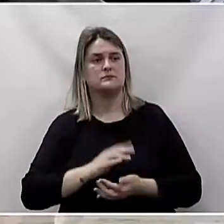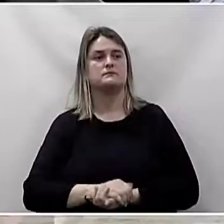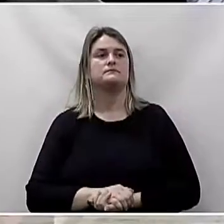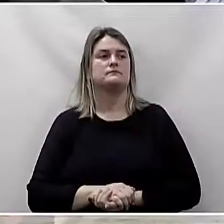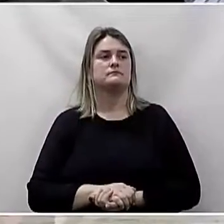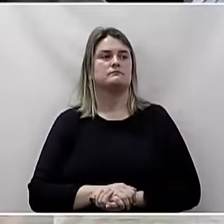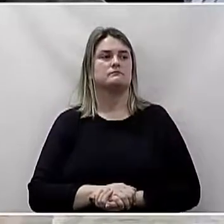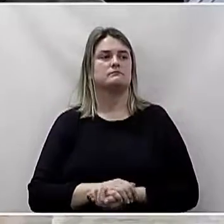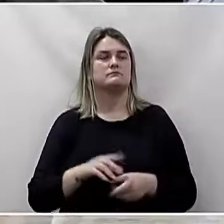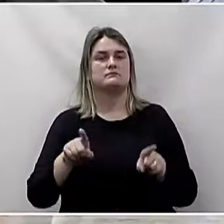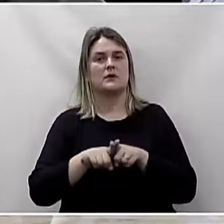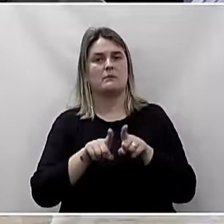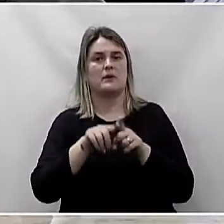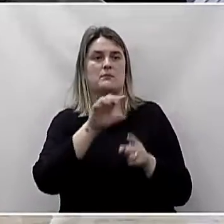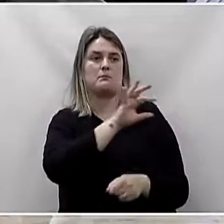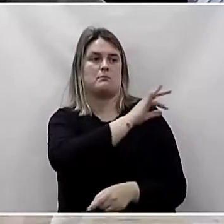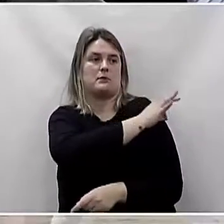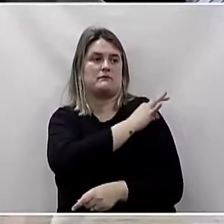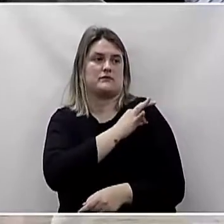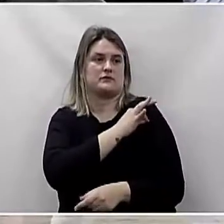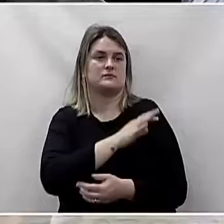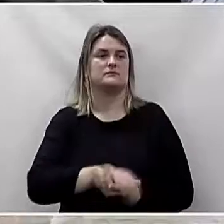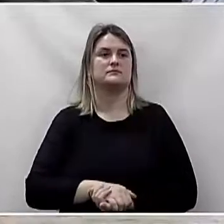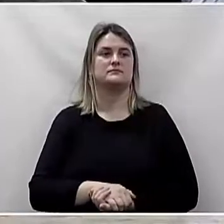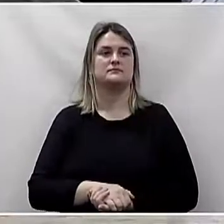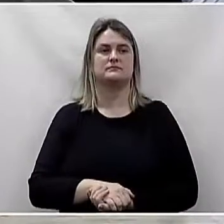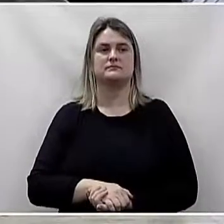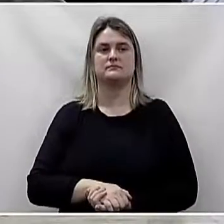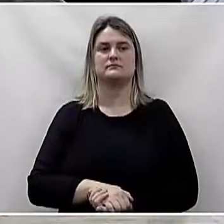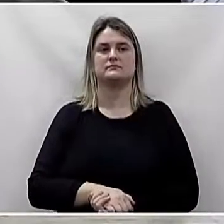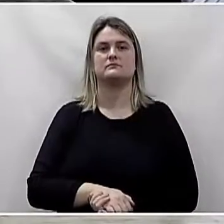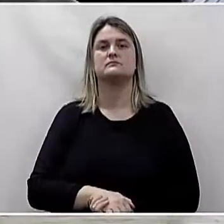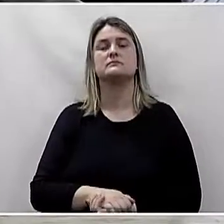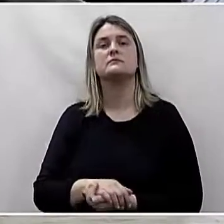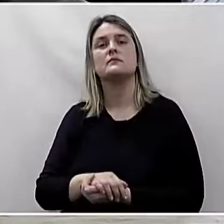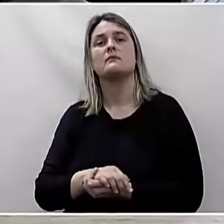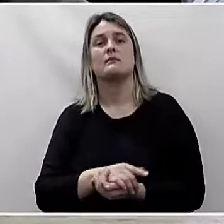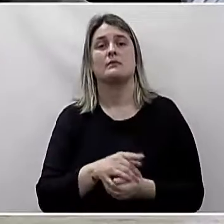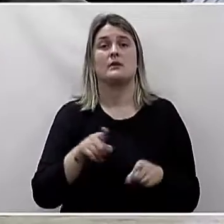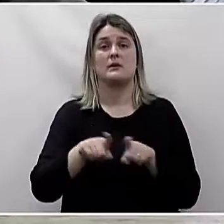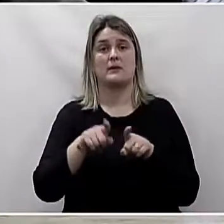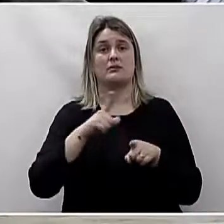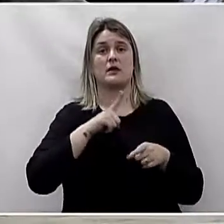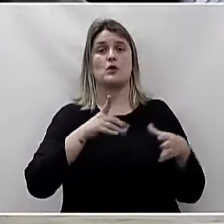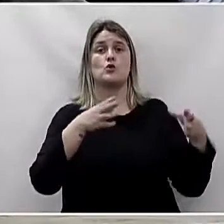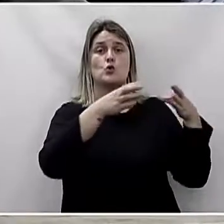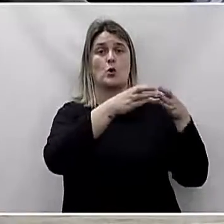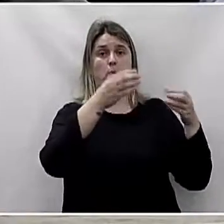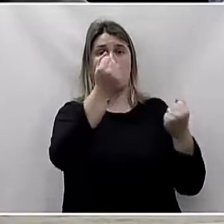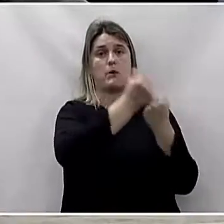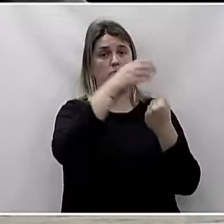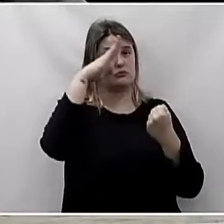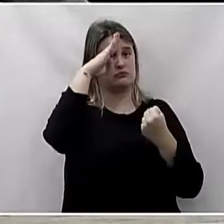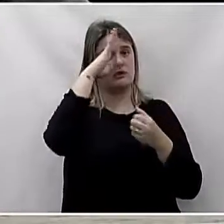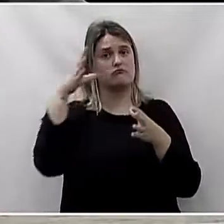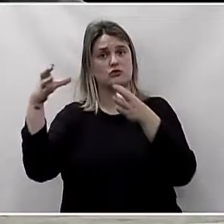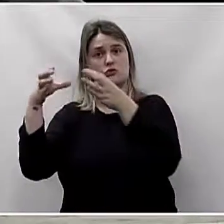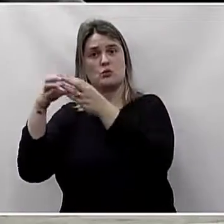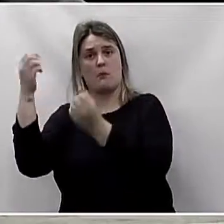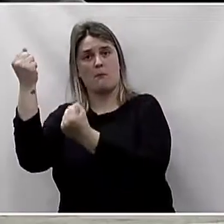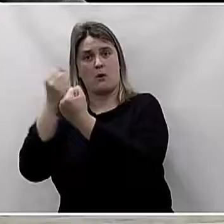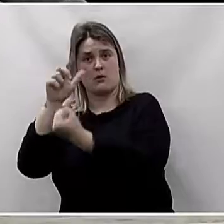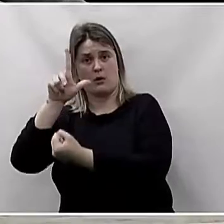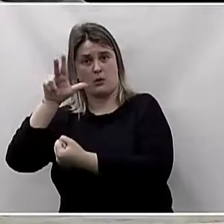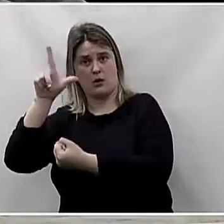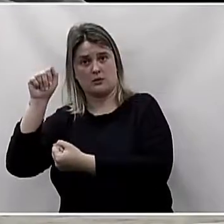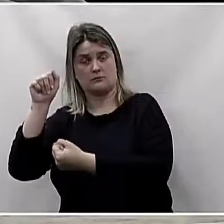ou até mesmo perfeito então é muito bom temos um lado bolsonarista temos um lado petista